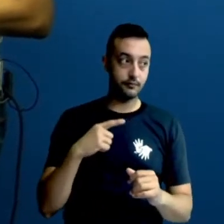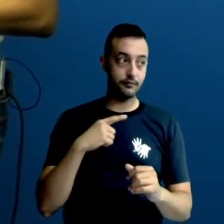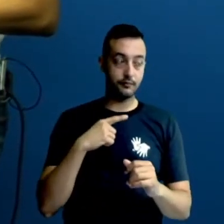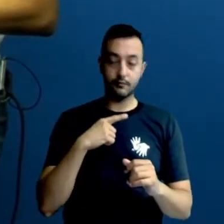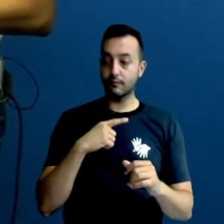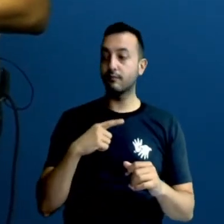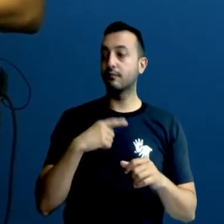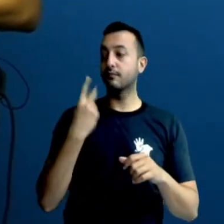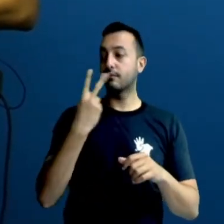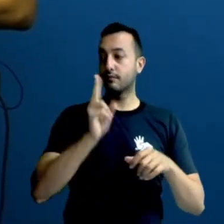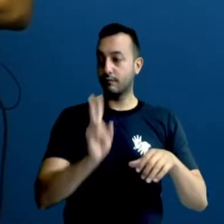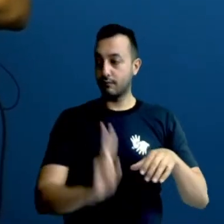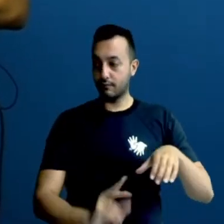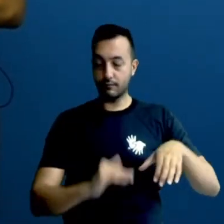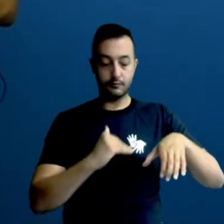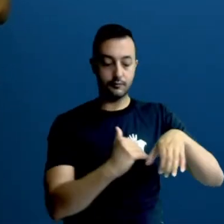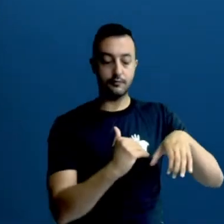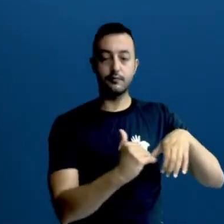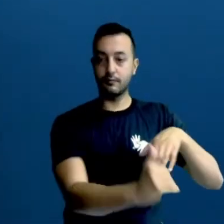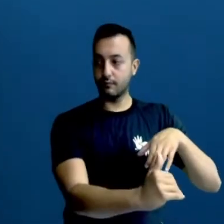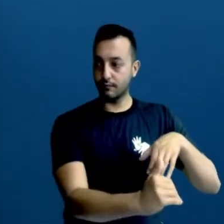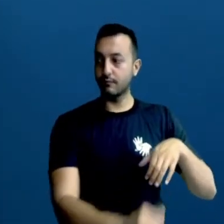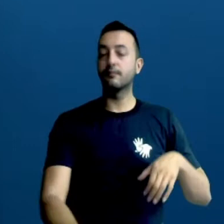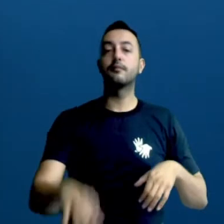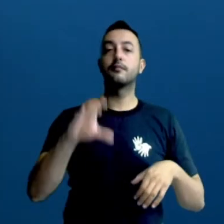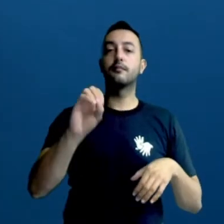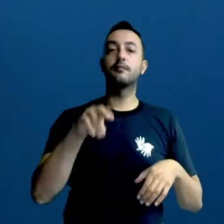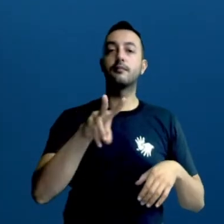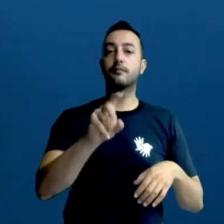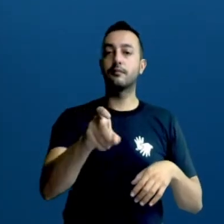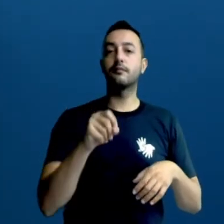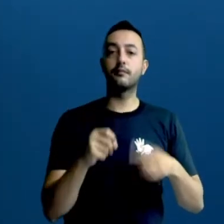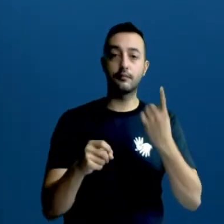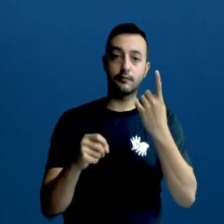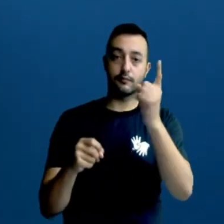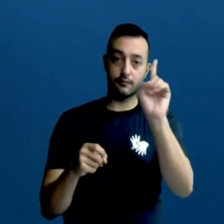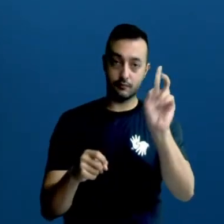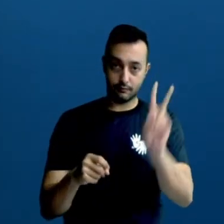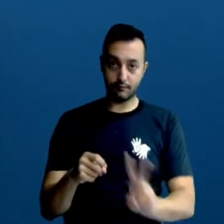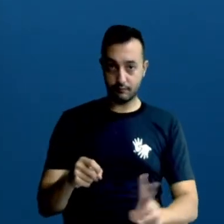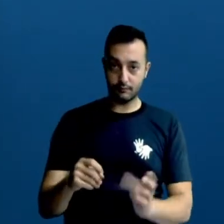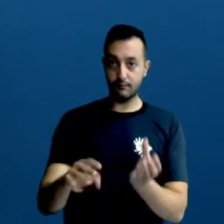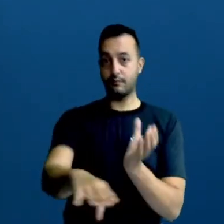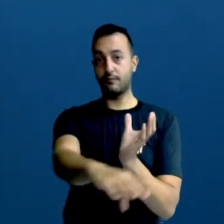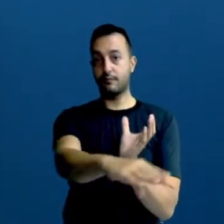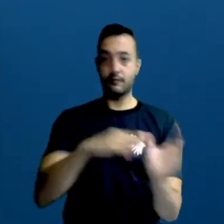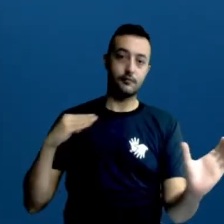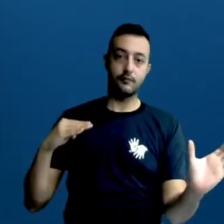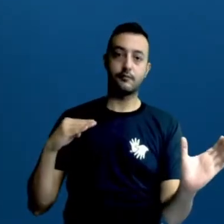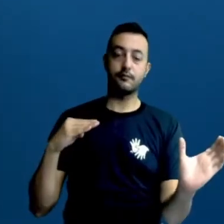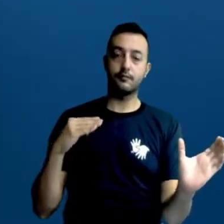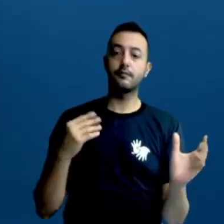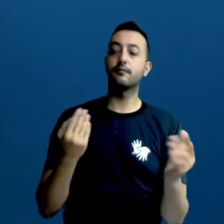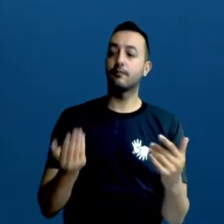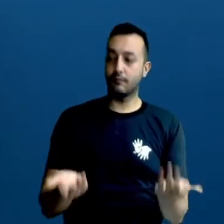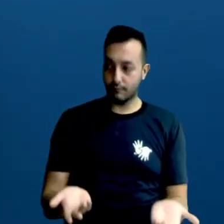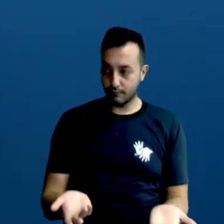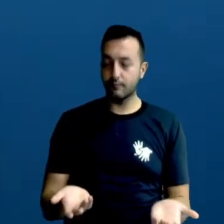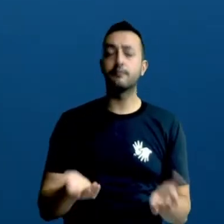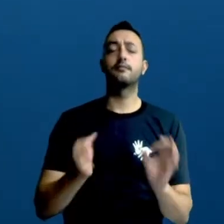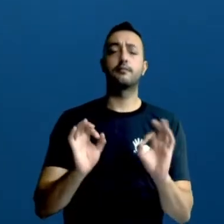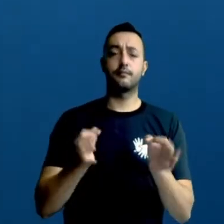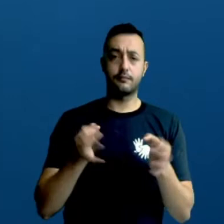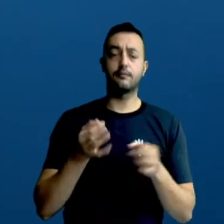reta atravessa duas vezes, o convexo uma vez só. Qual desses aí é côncavo e qual é convexo? Então,